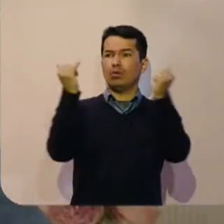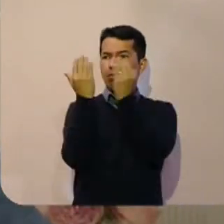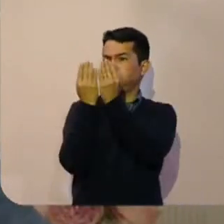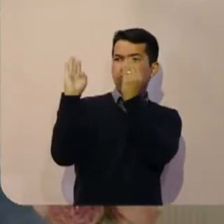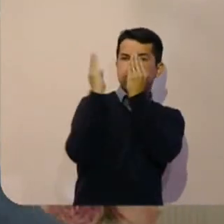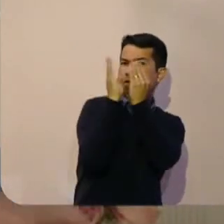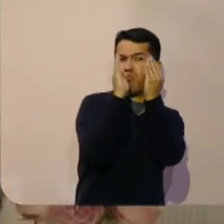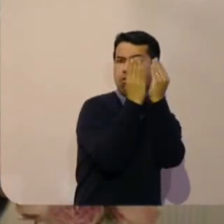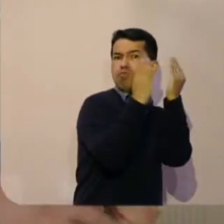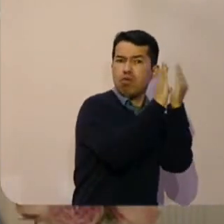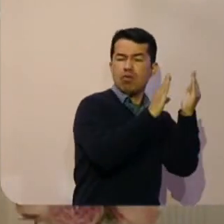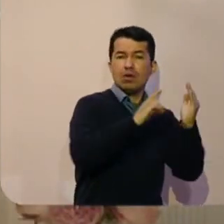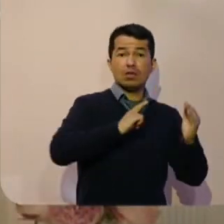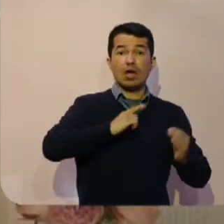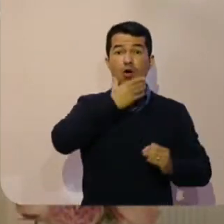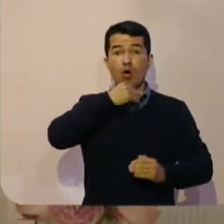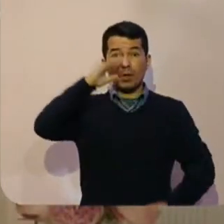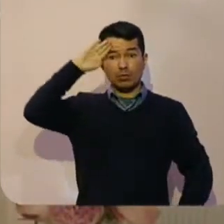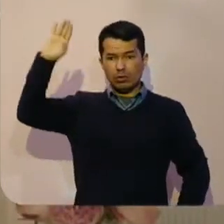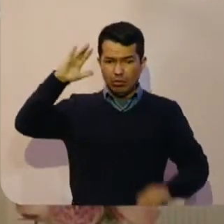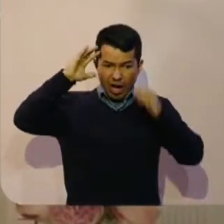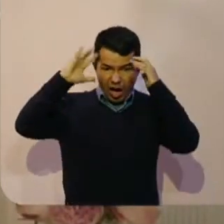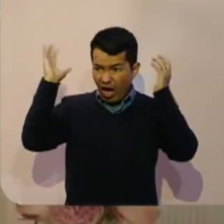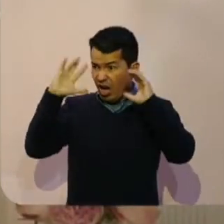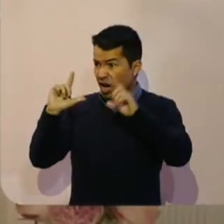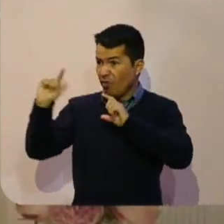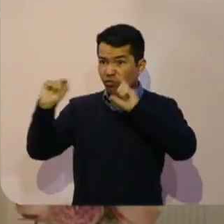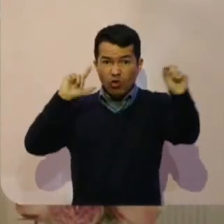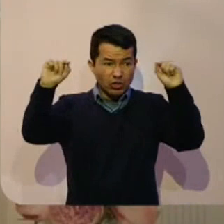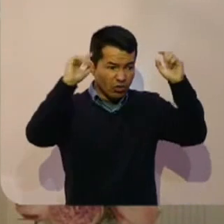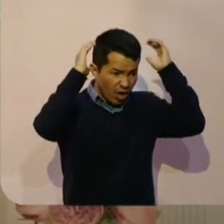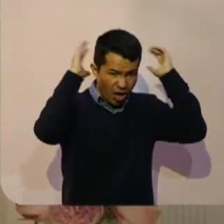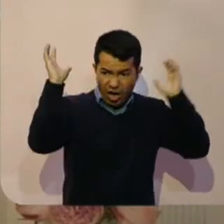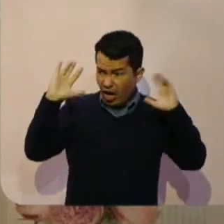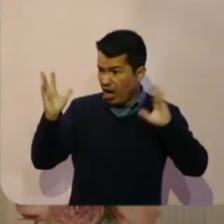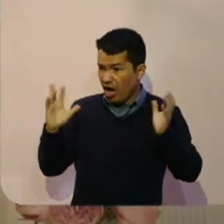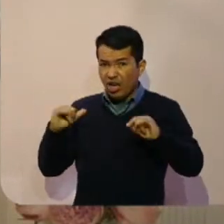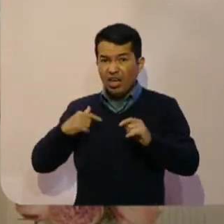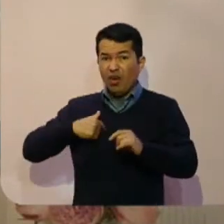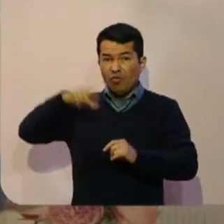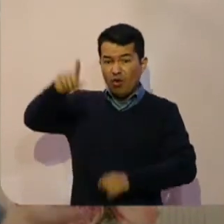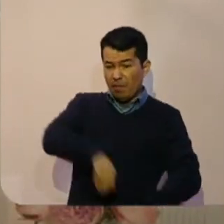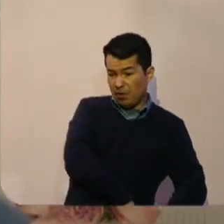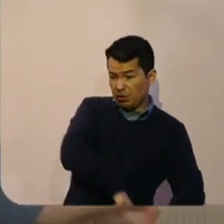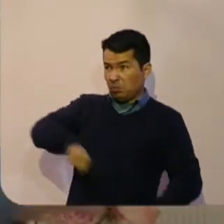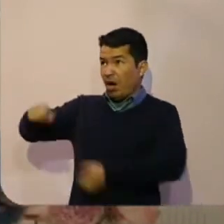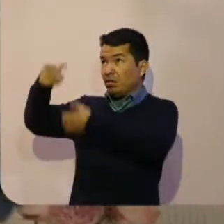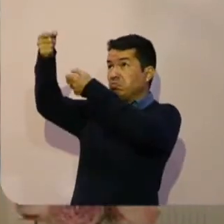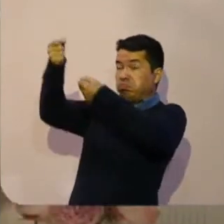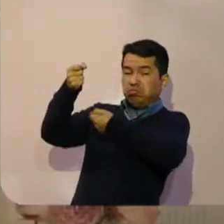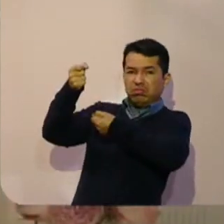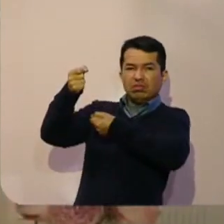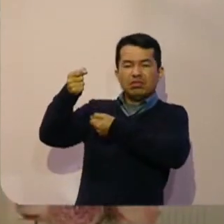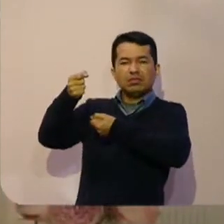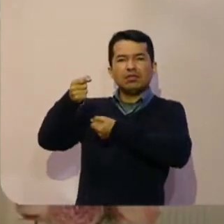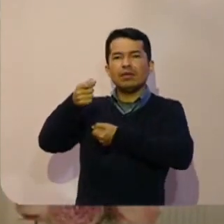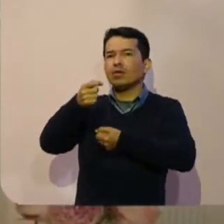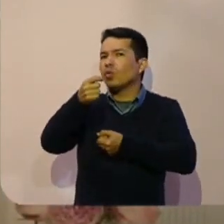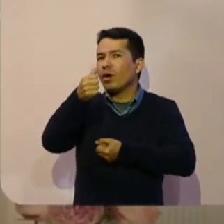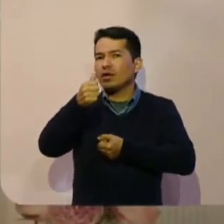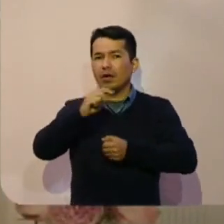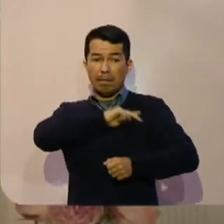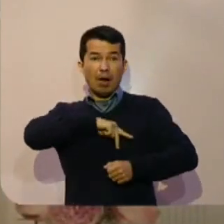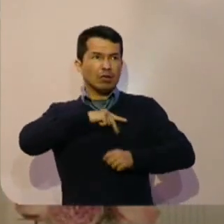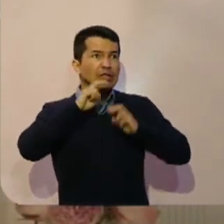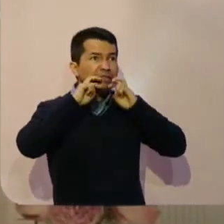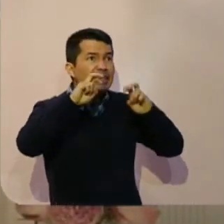tinham fugido, ele queria se matar. E Paulo disse, olha, ninguém saiu daqui não. Isso é só Deus revelando que ele está aqui com a gente, que